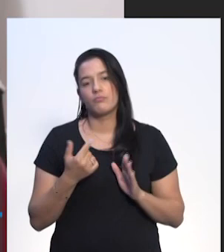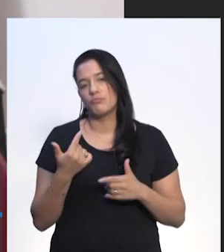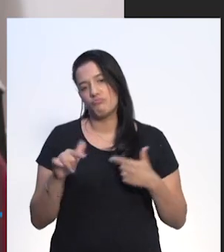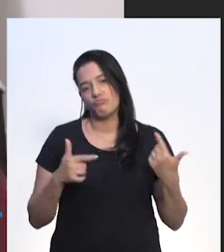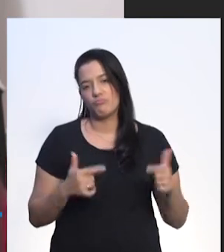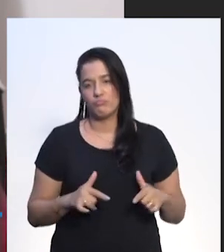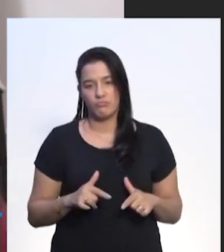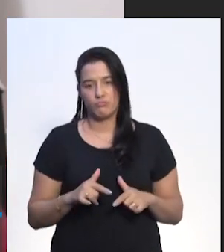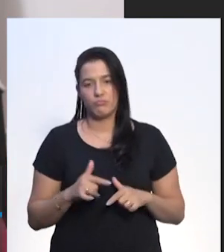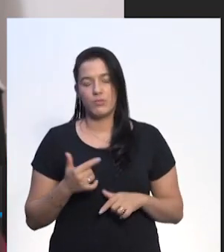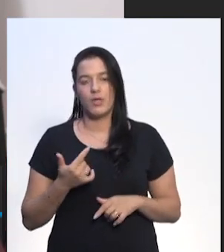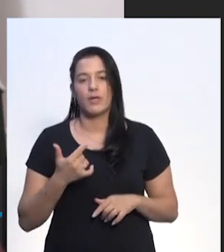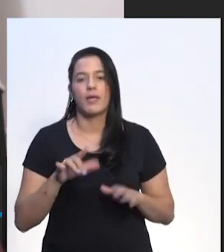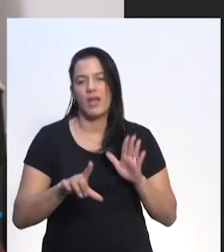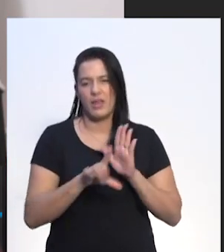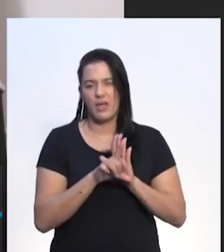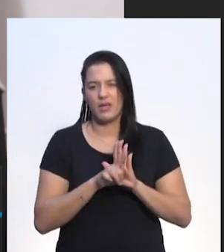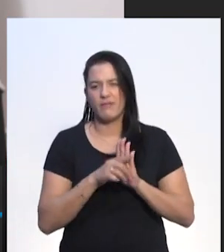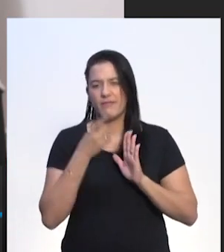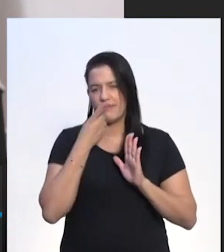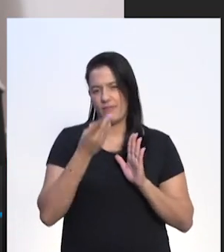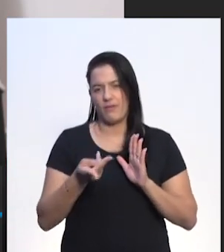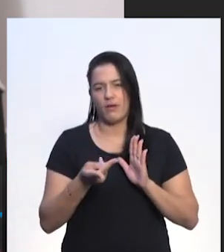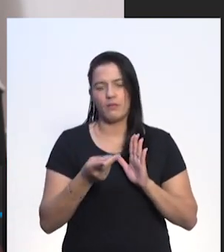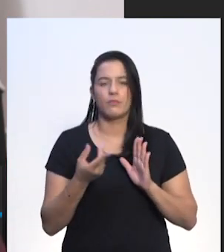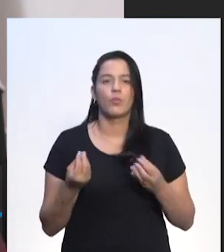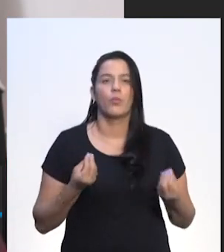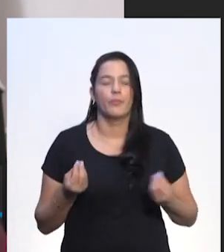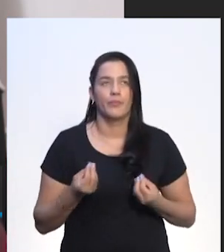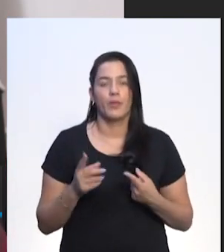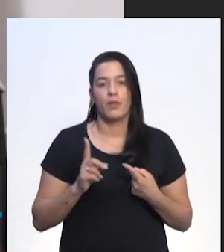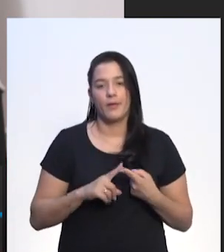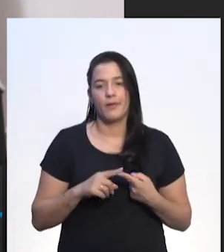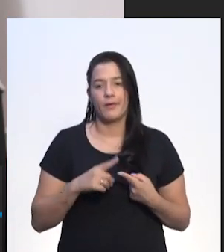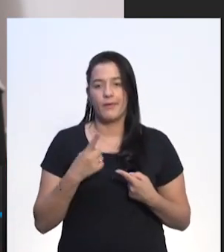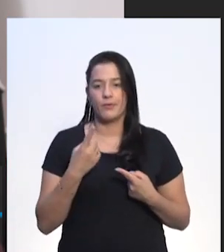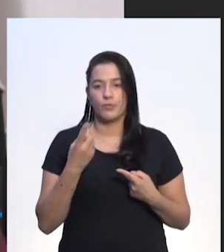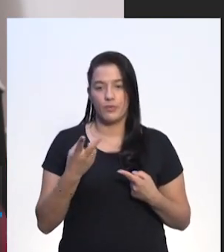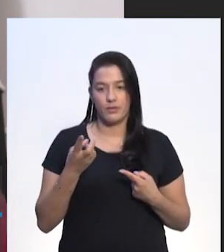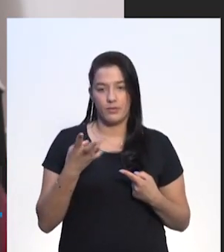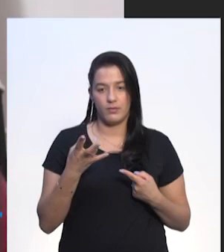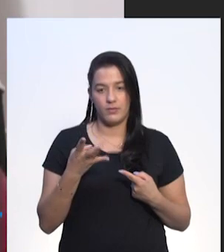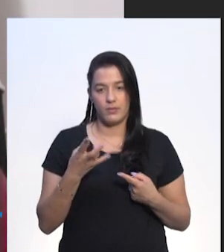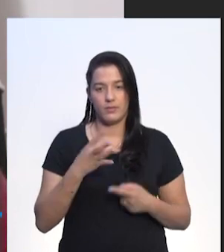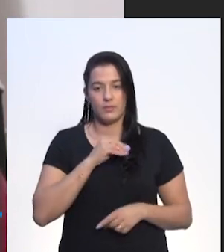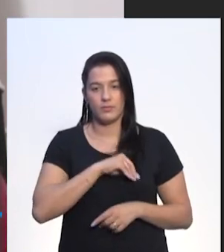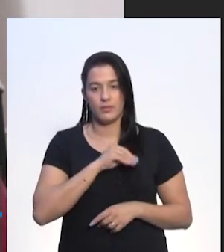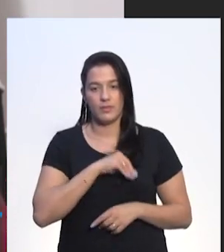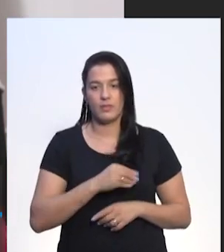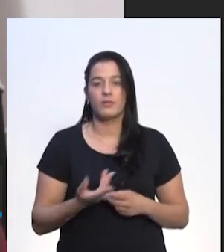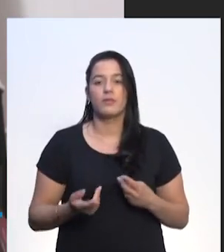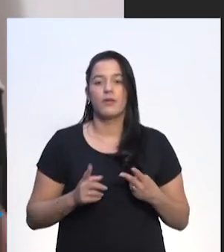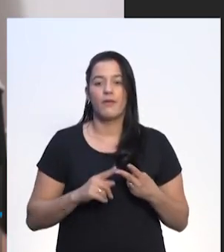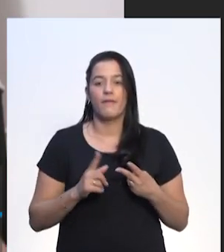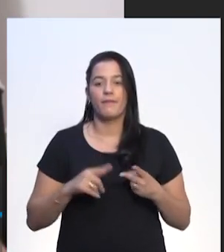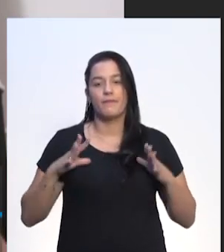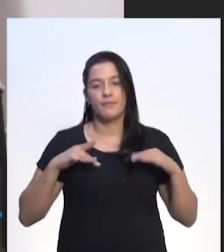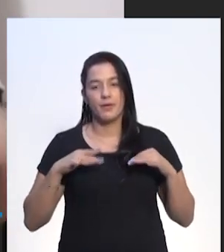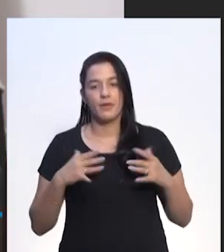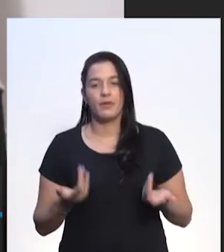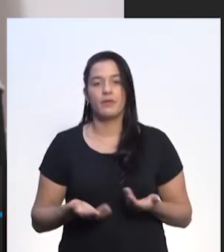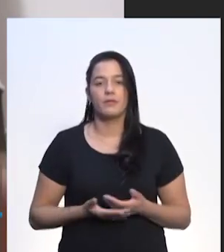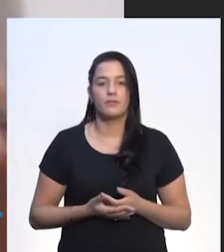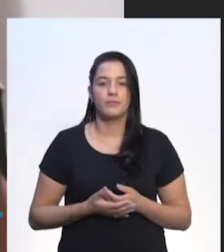benefícios, né? O que a lei te possibilita, como 13º, férias, a carga